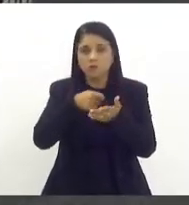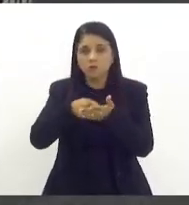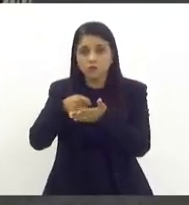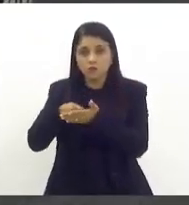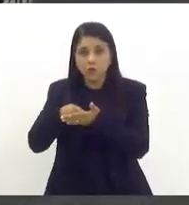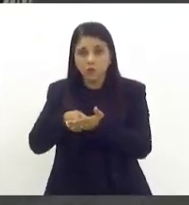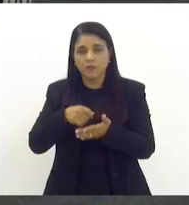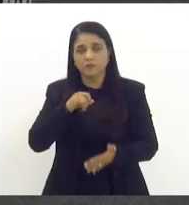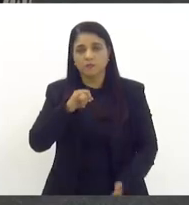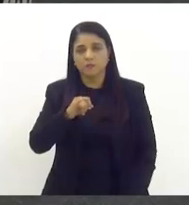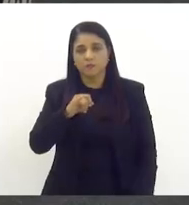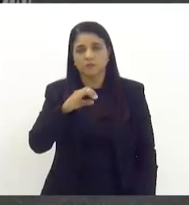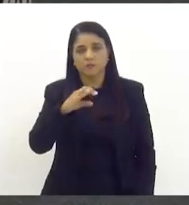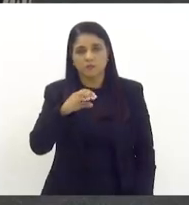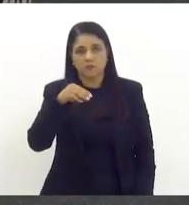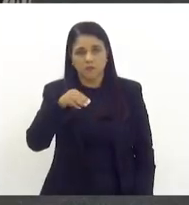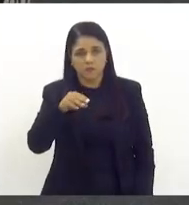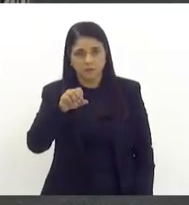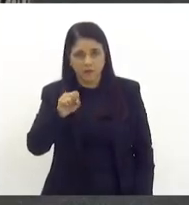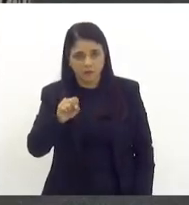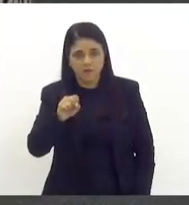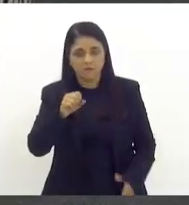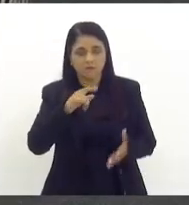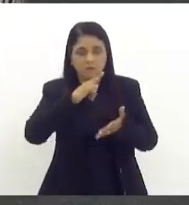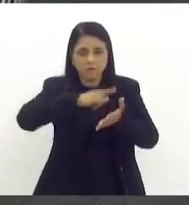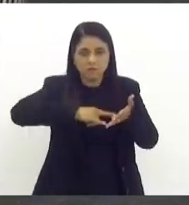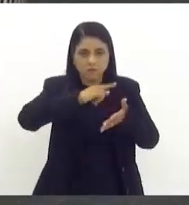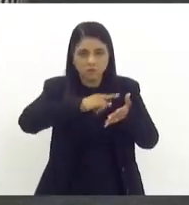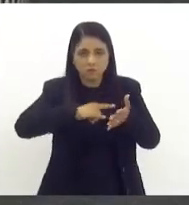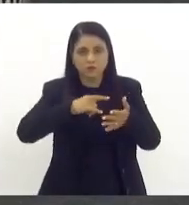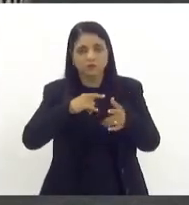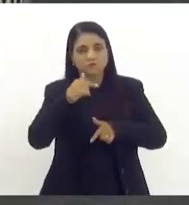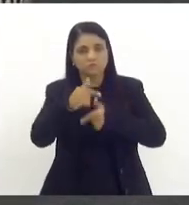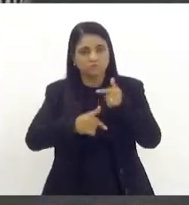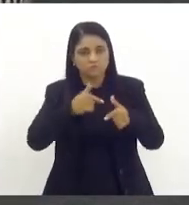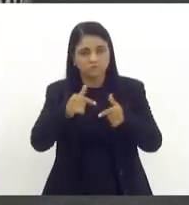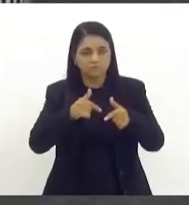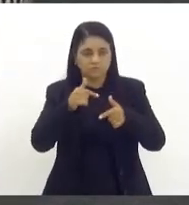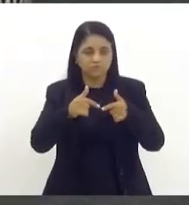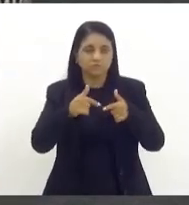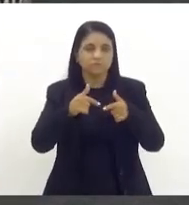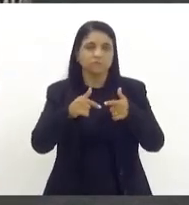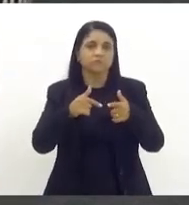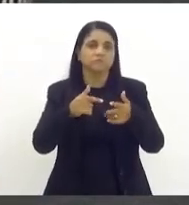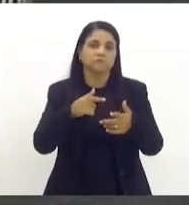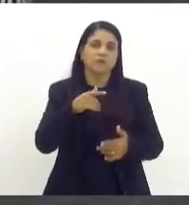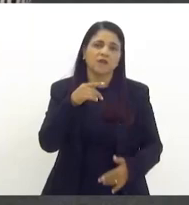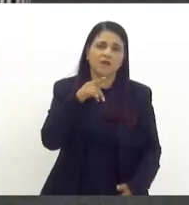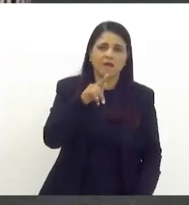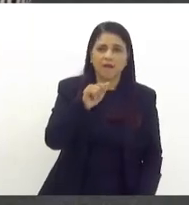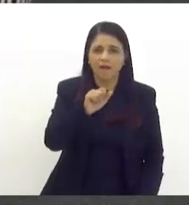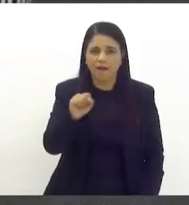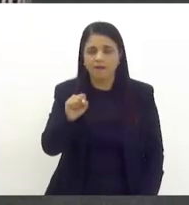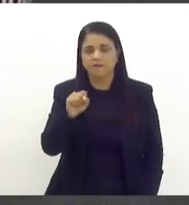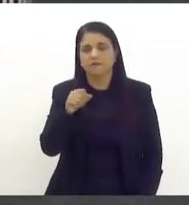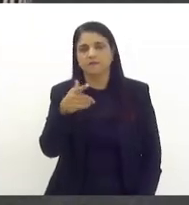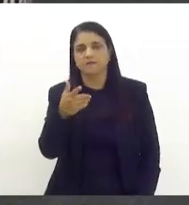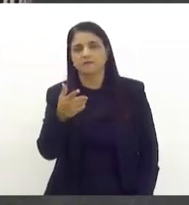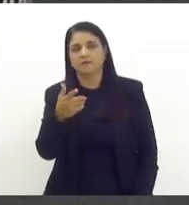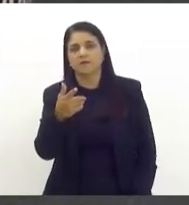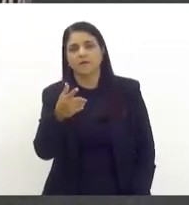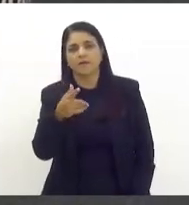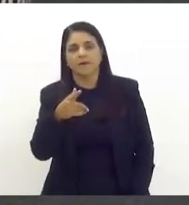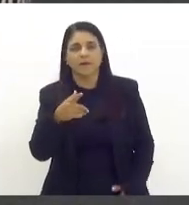ir ICMS nas contas de serviços públicos estaduais tais como energia e gás a igreja e